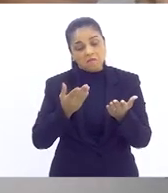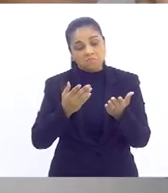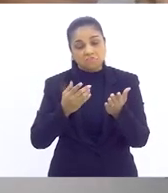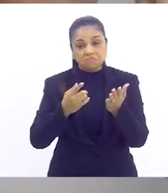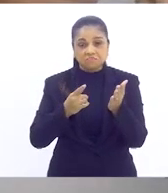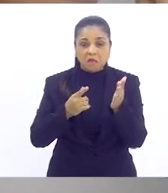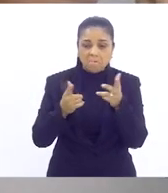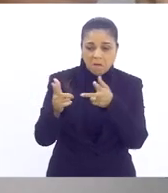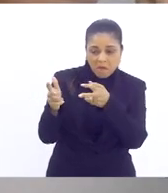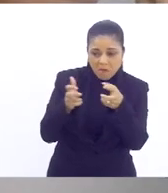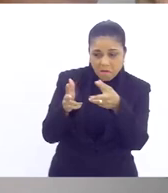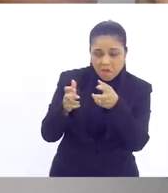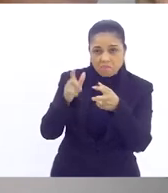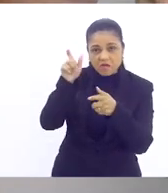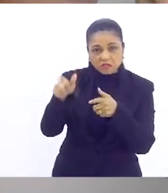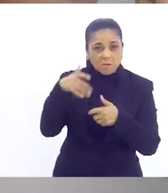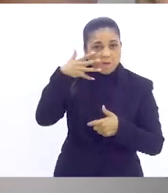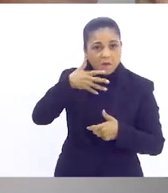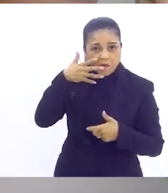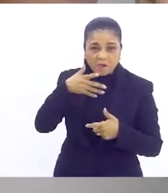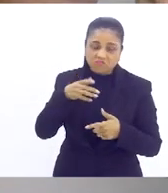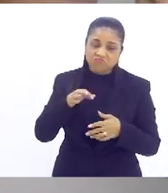as suas palavras que não